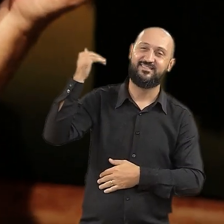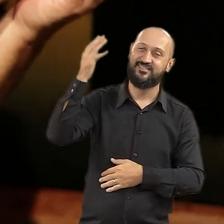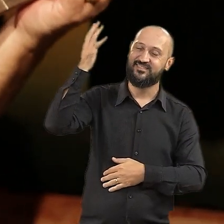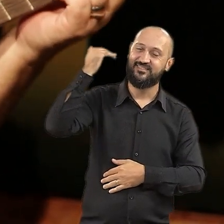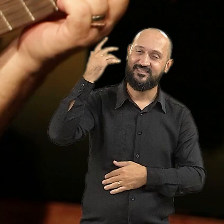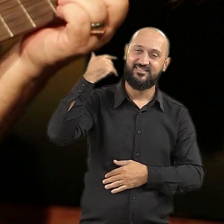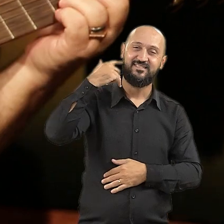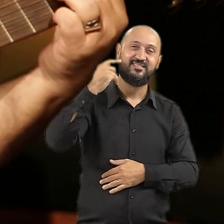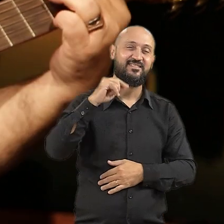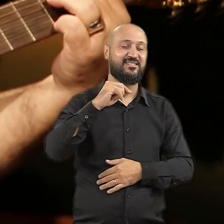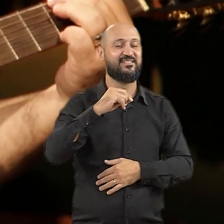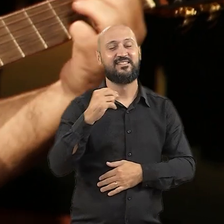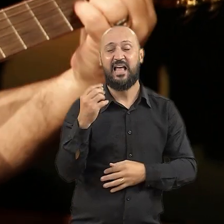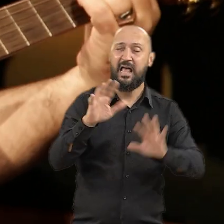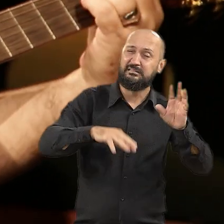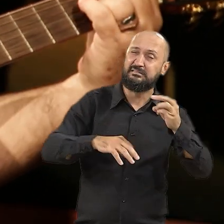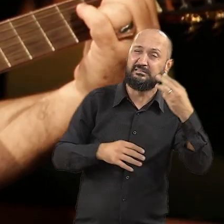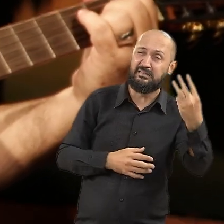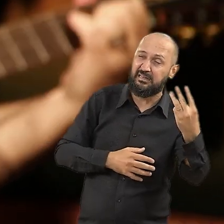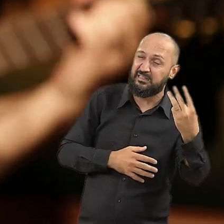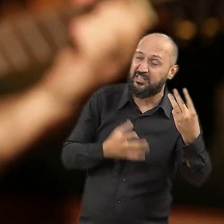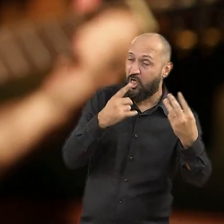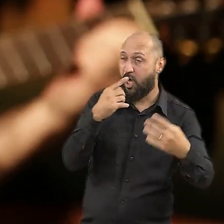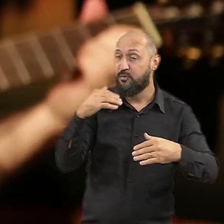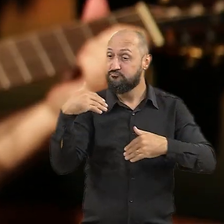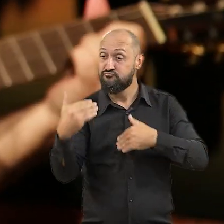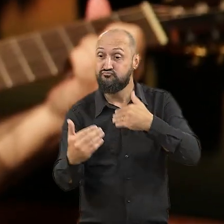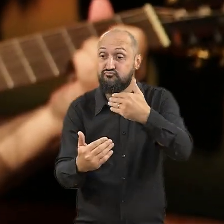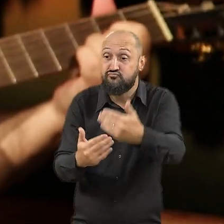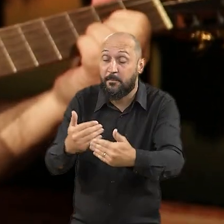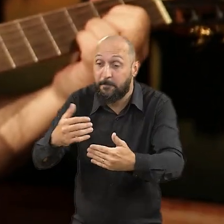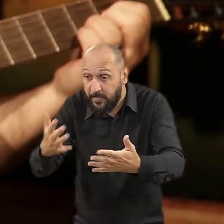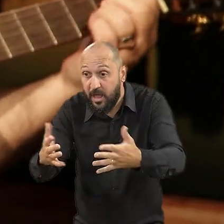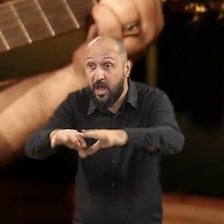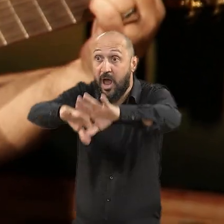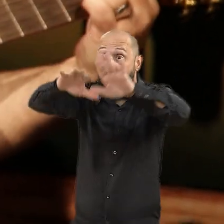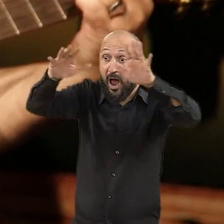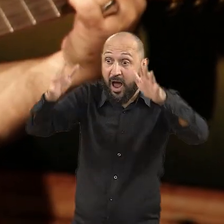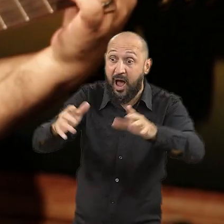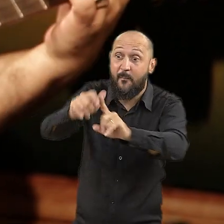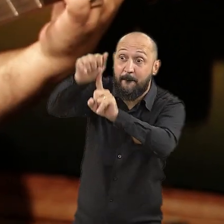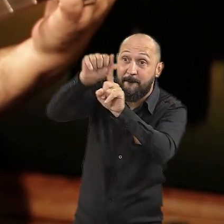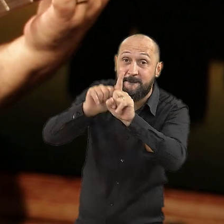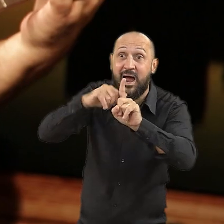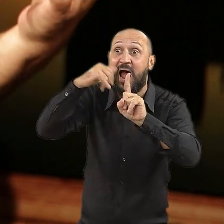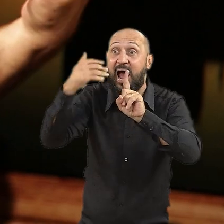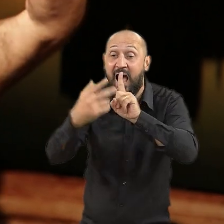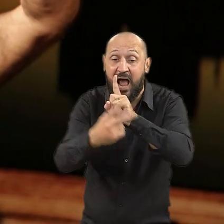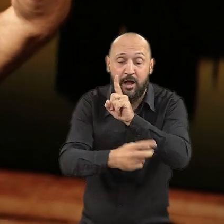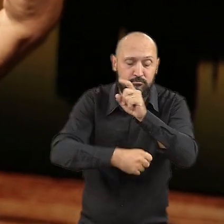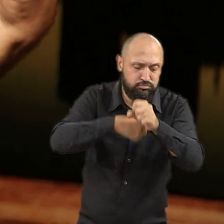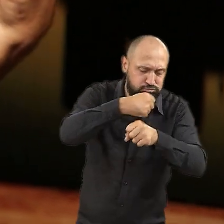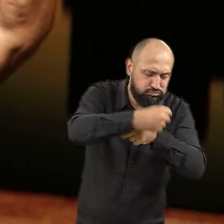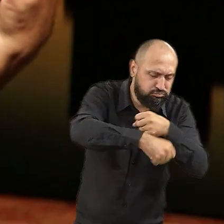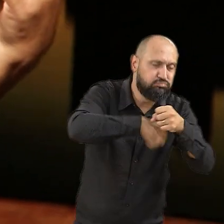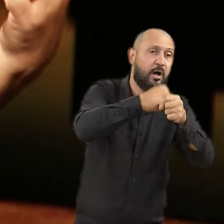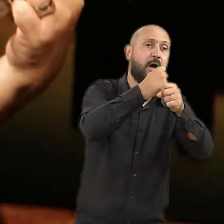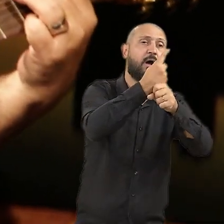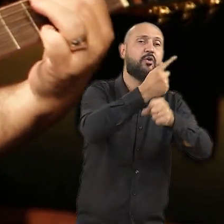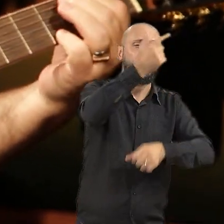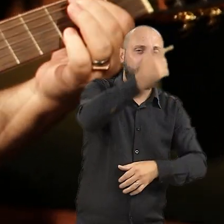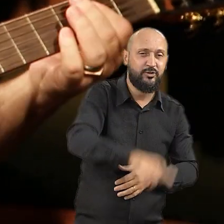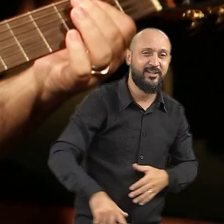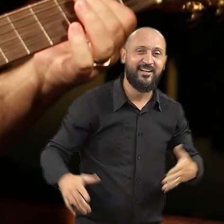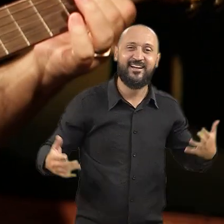uma vez, 2 e 3, passou-se um dia, foi num mês, depois um